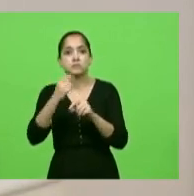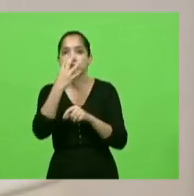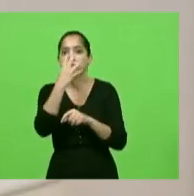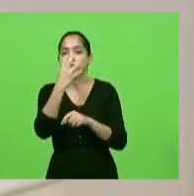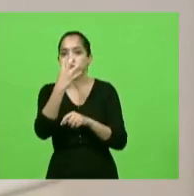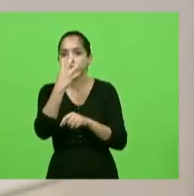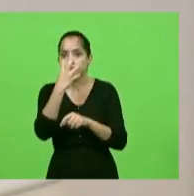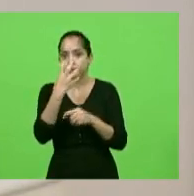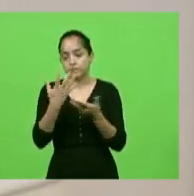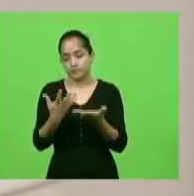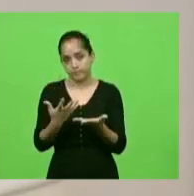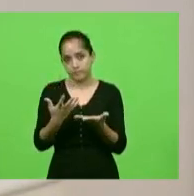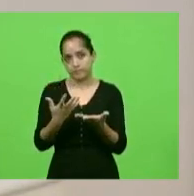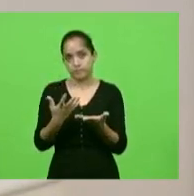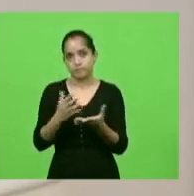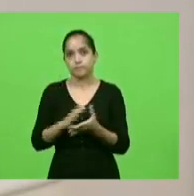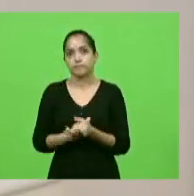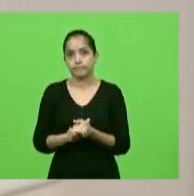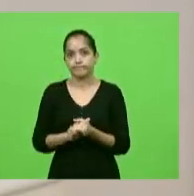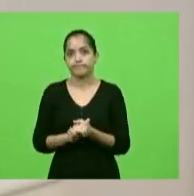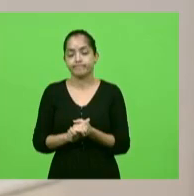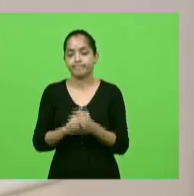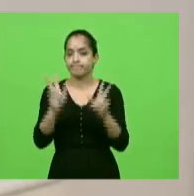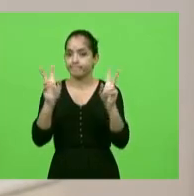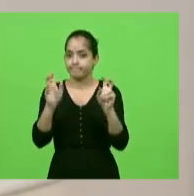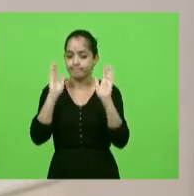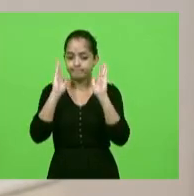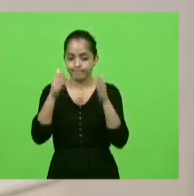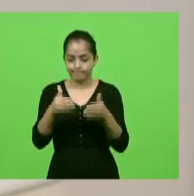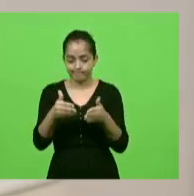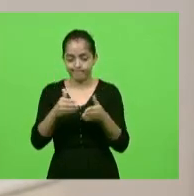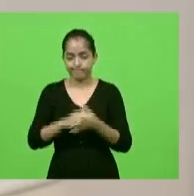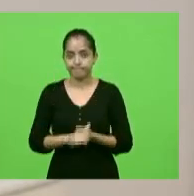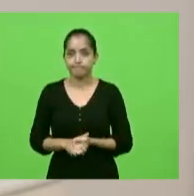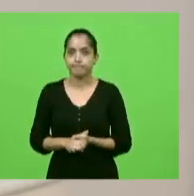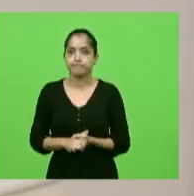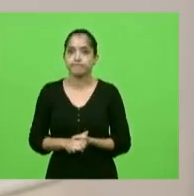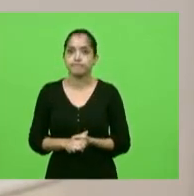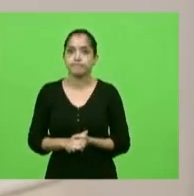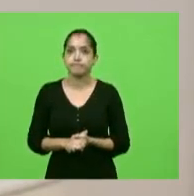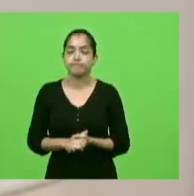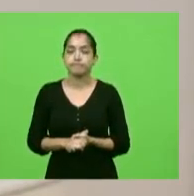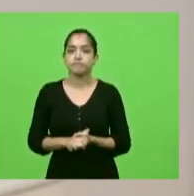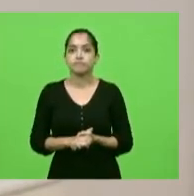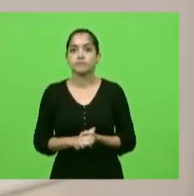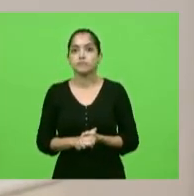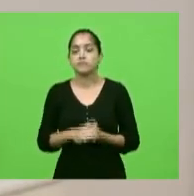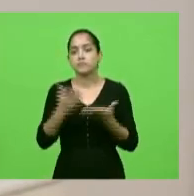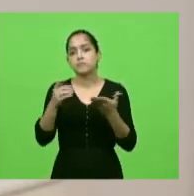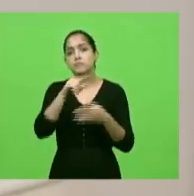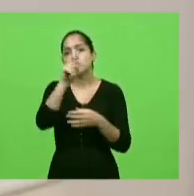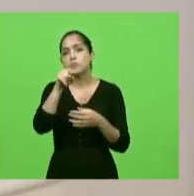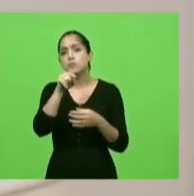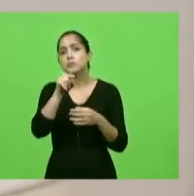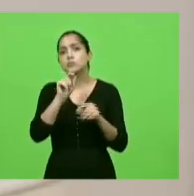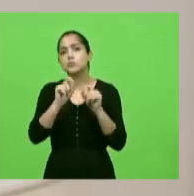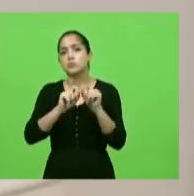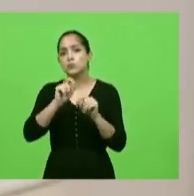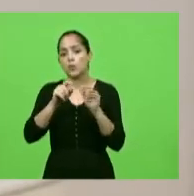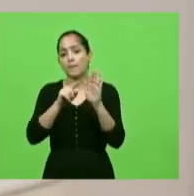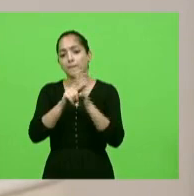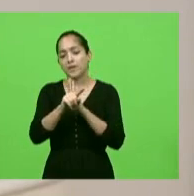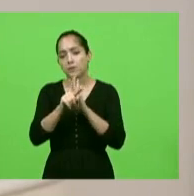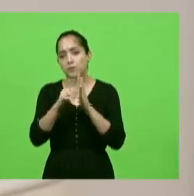pulmonares, porquanto era o tema central à época para eles. Questiono eu aqui, então, eminentes